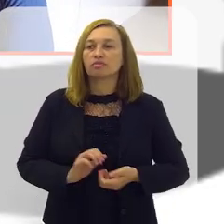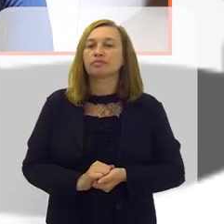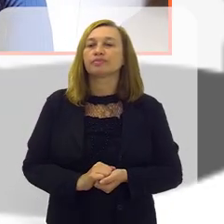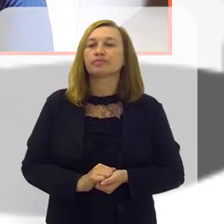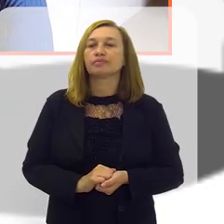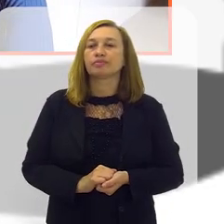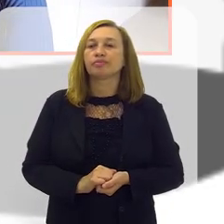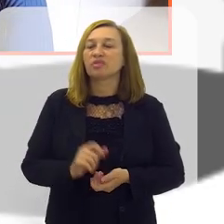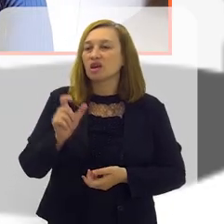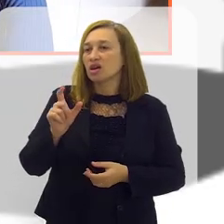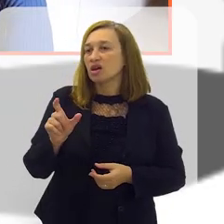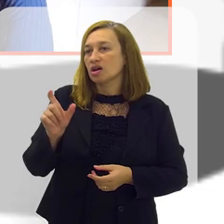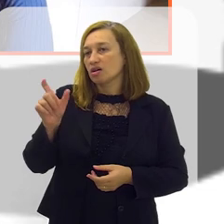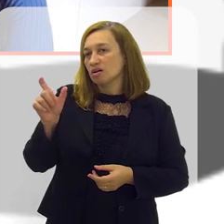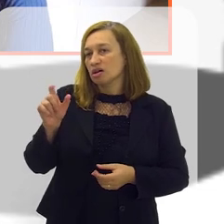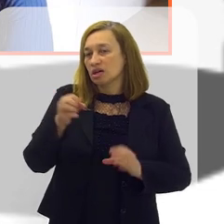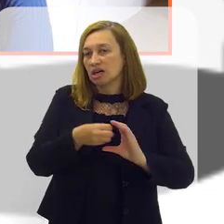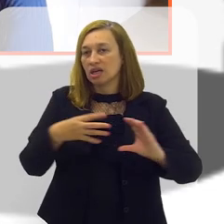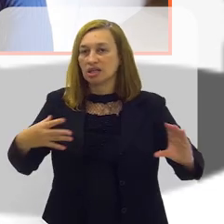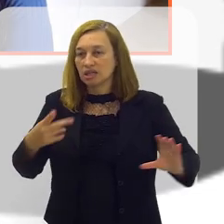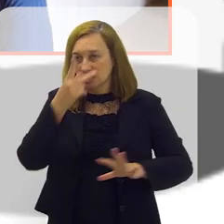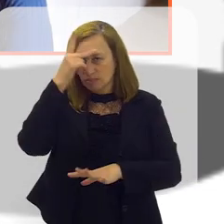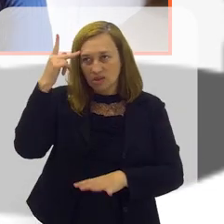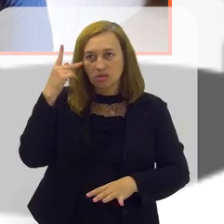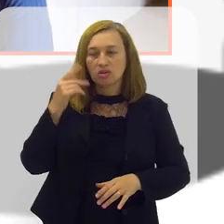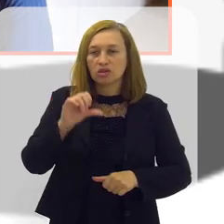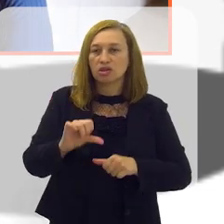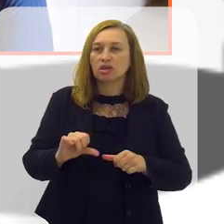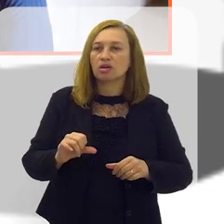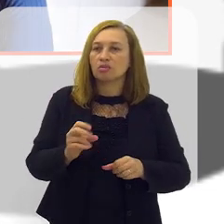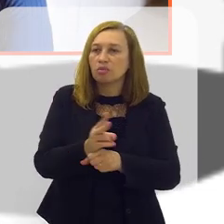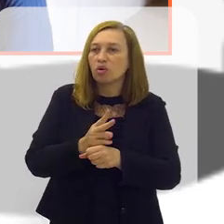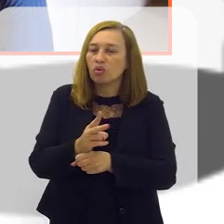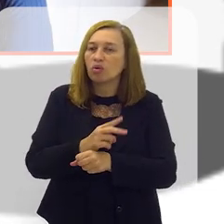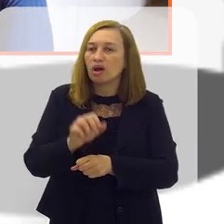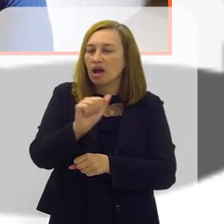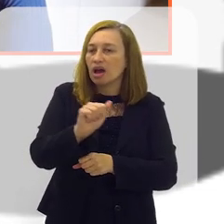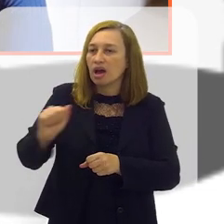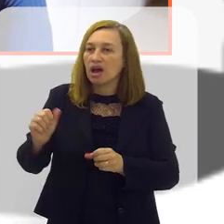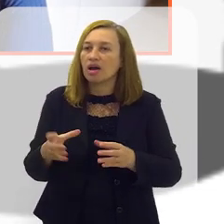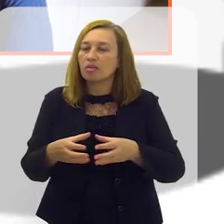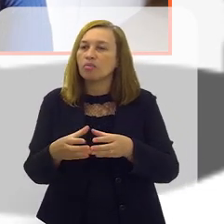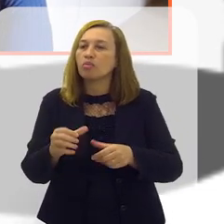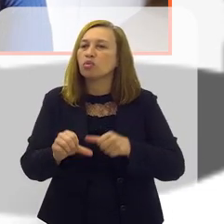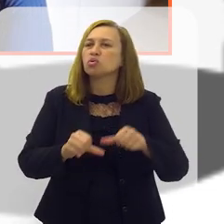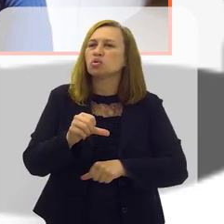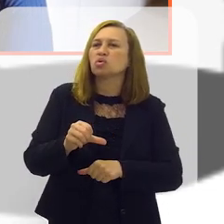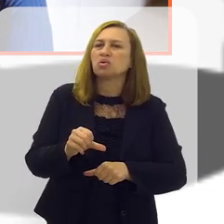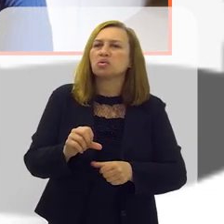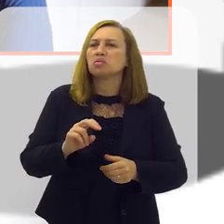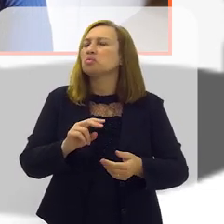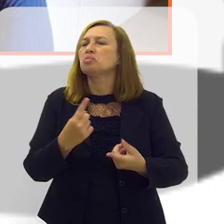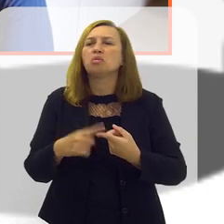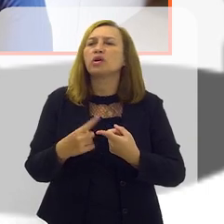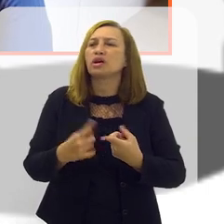alcoolismo. Perfil de pessoas que procuram a mudou. A que você atribui isso,